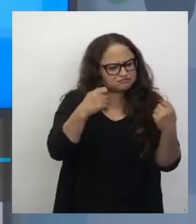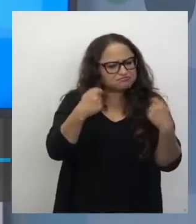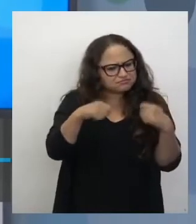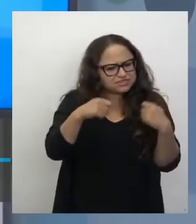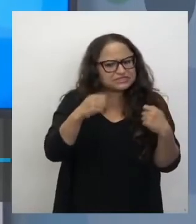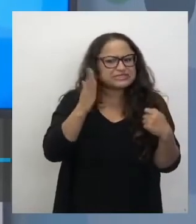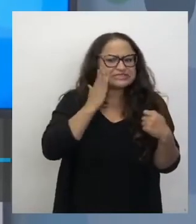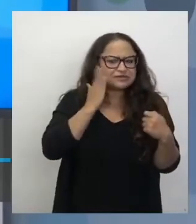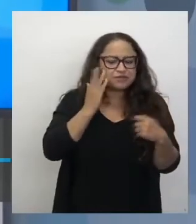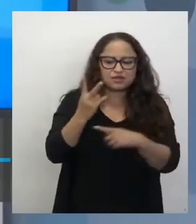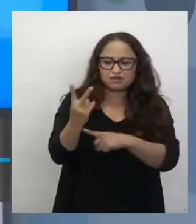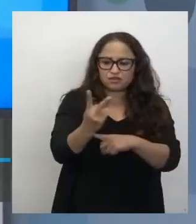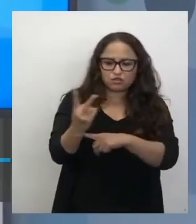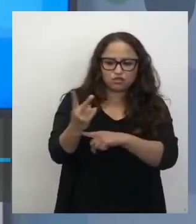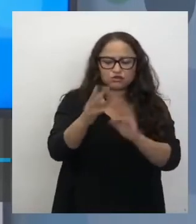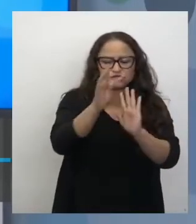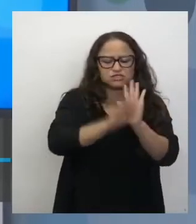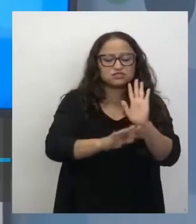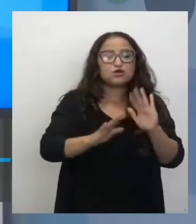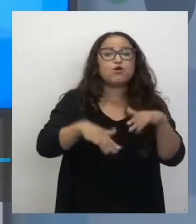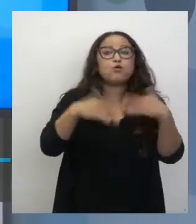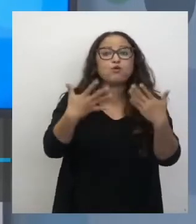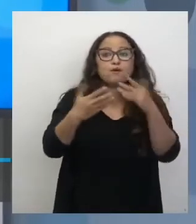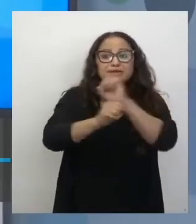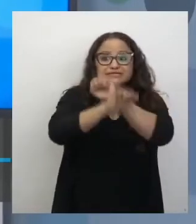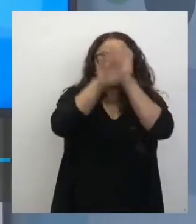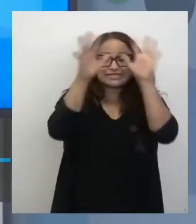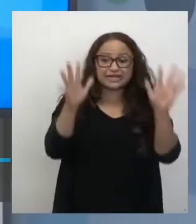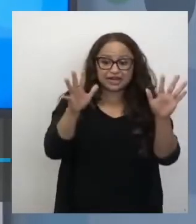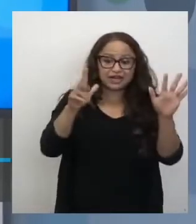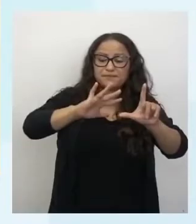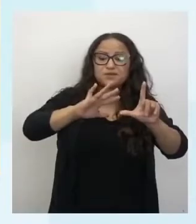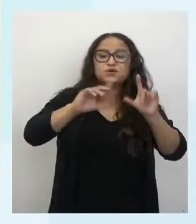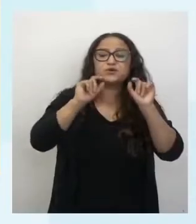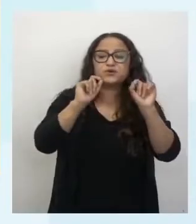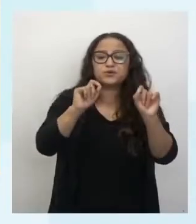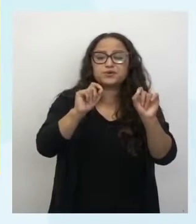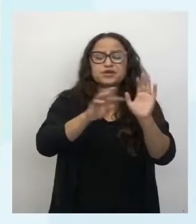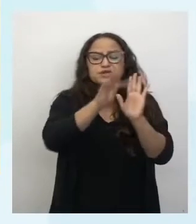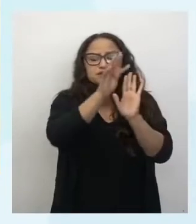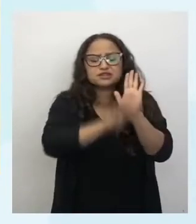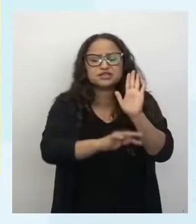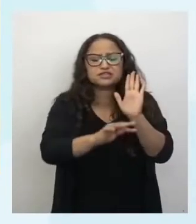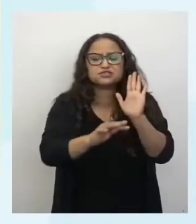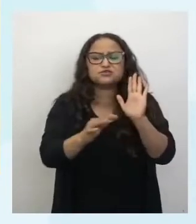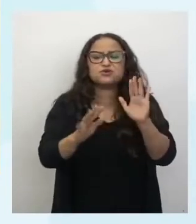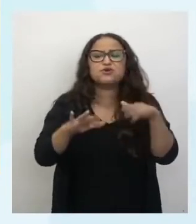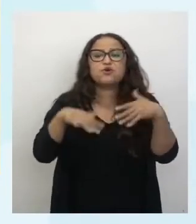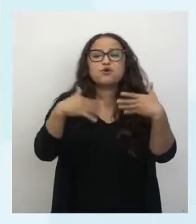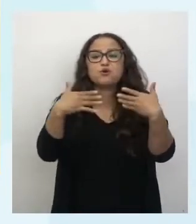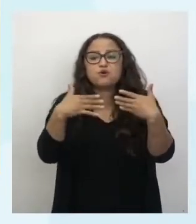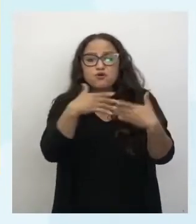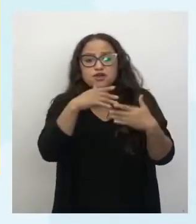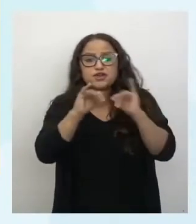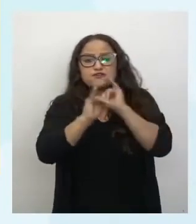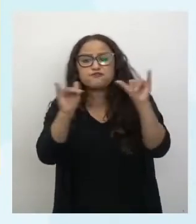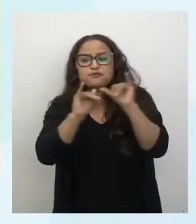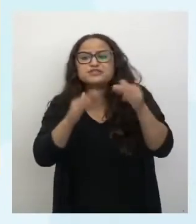lemos 2 textos. Qual o texto que é mais claro sobre isso, né? Então, a gente precisa saber. Qual a informação que estava no texto 1 que não consta